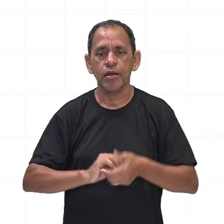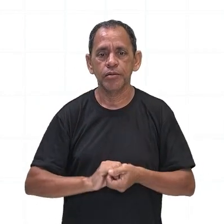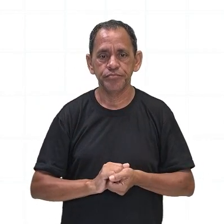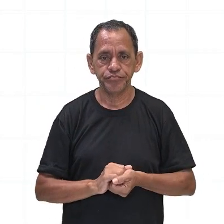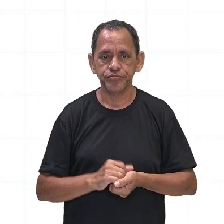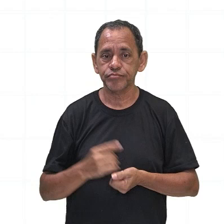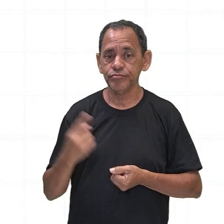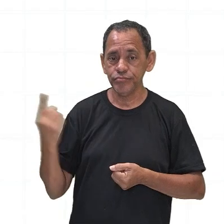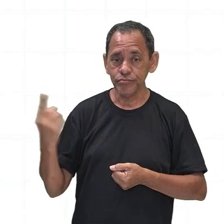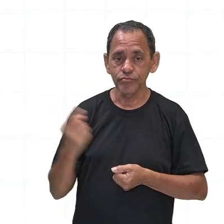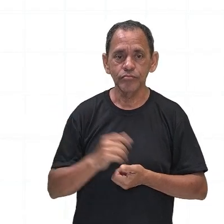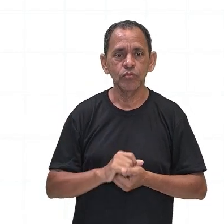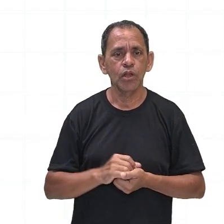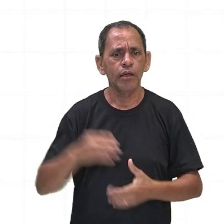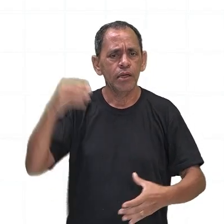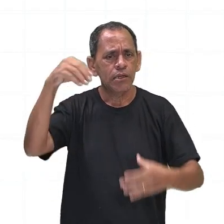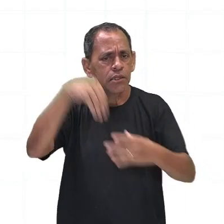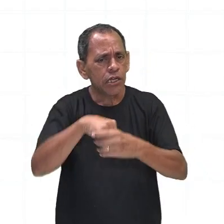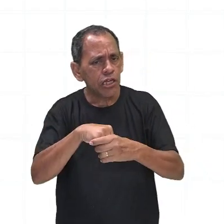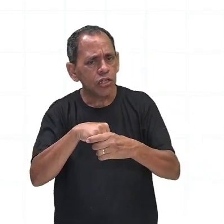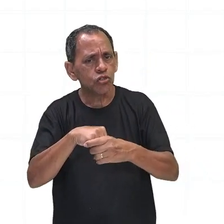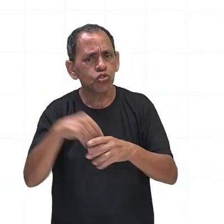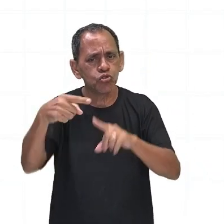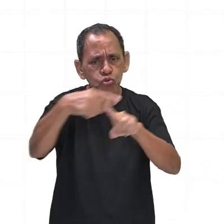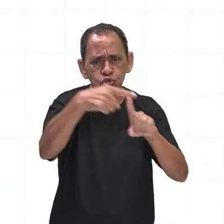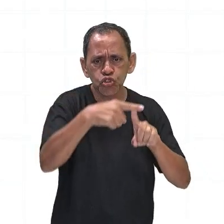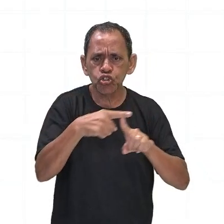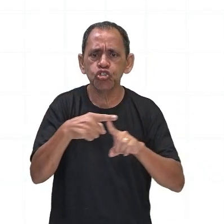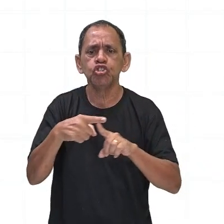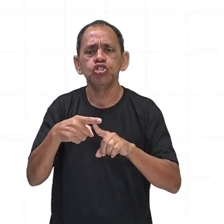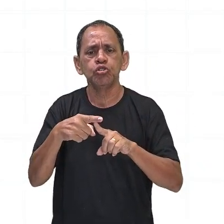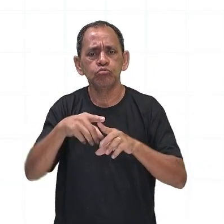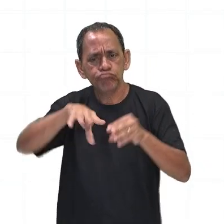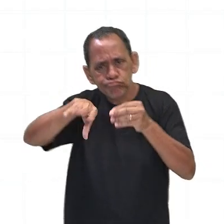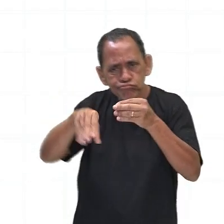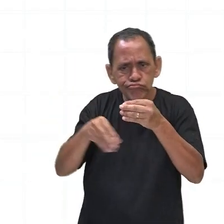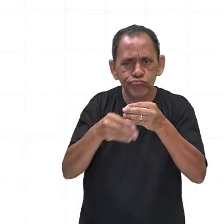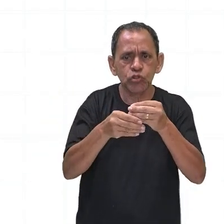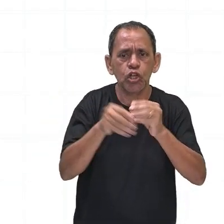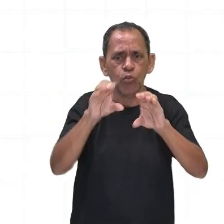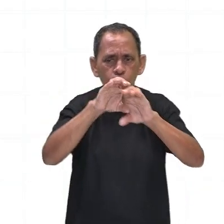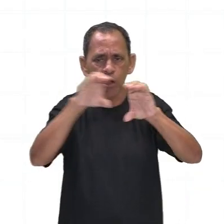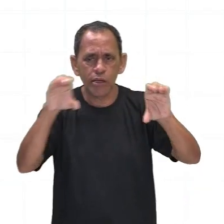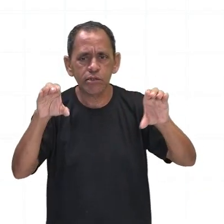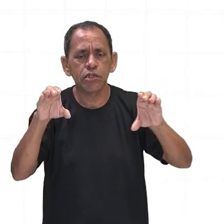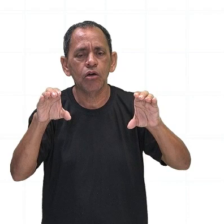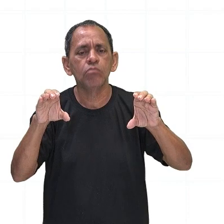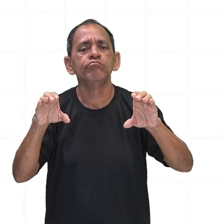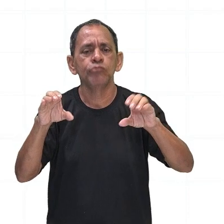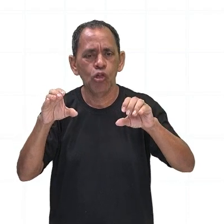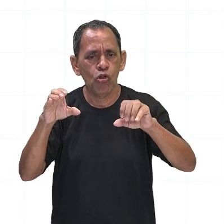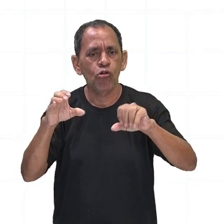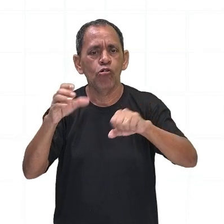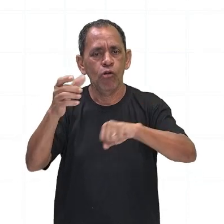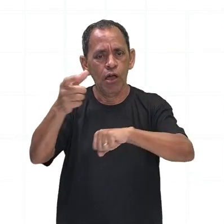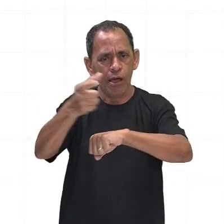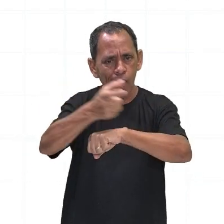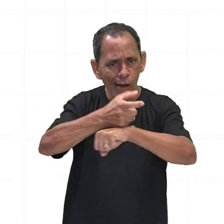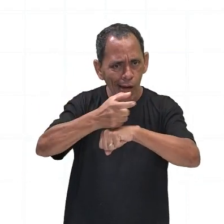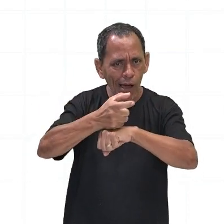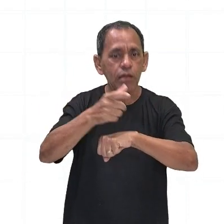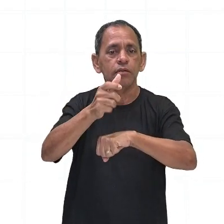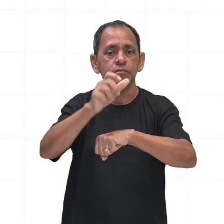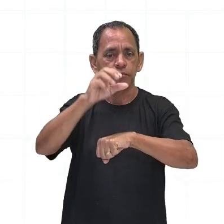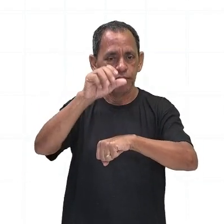nosso texto. Dentro dos termos que compõem a oração, o adjunto adnominal